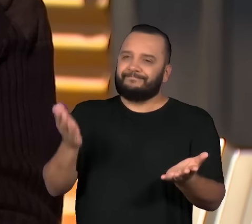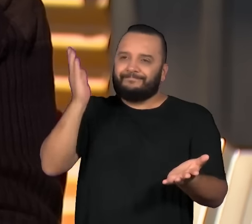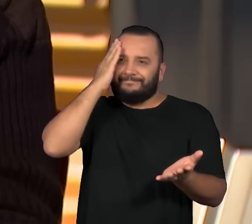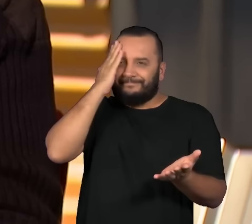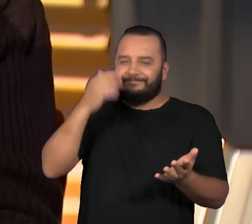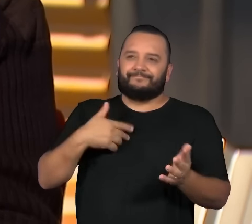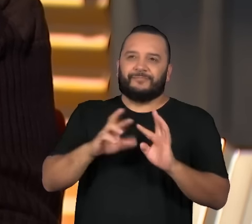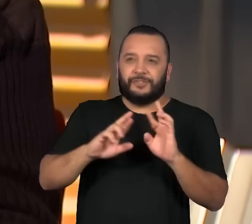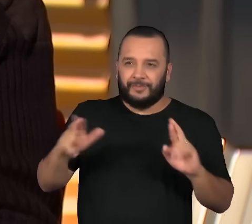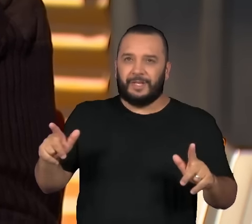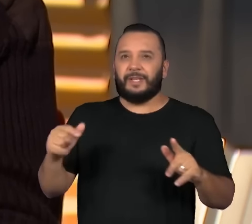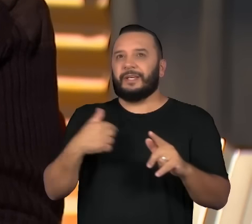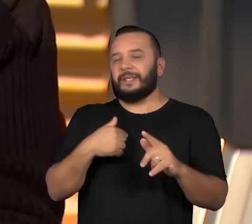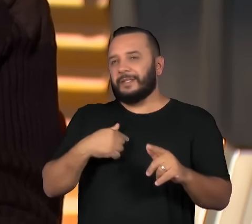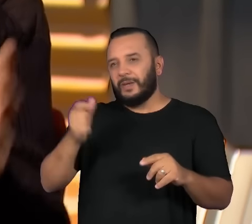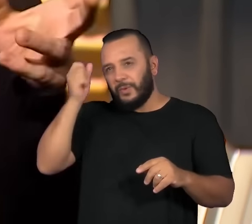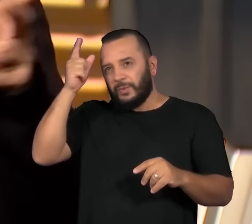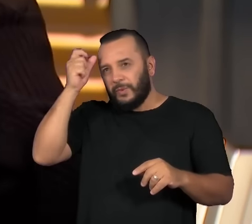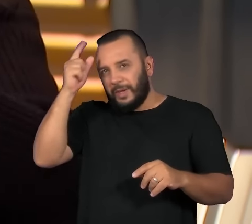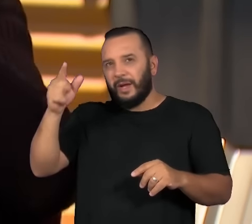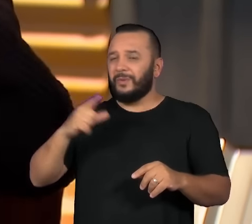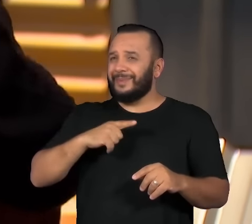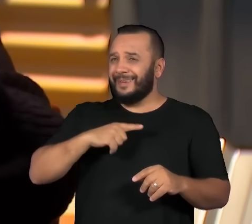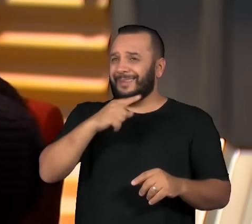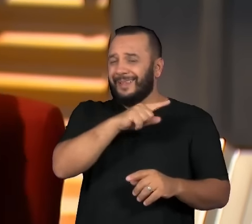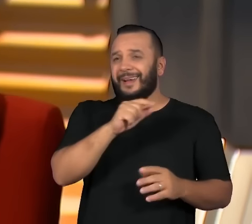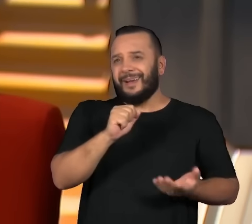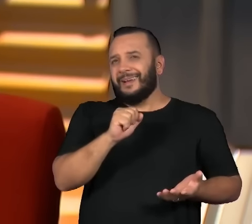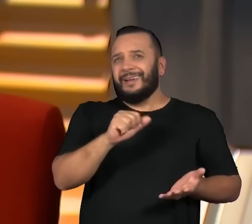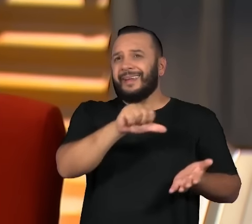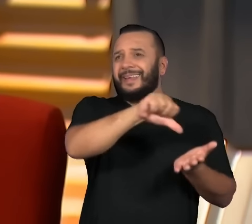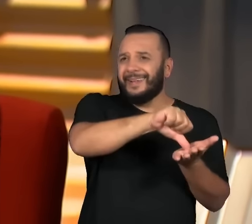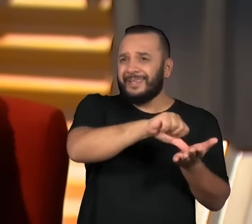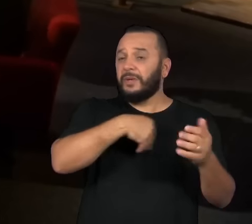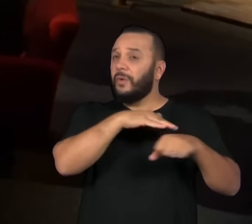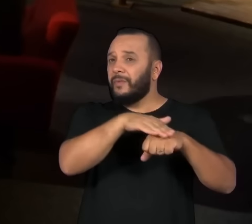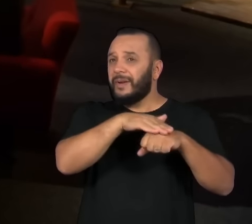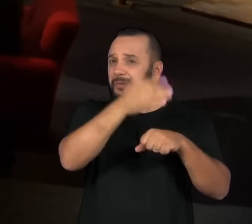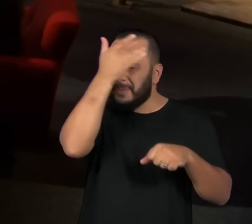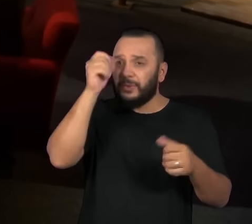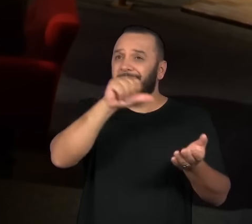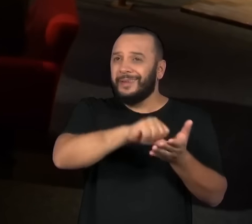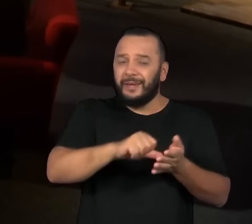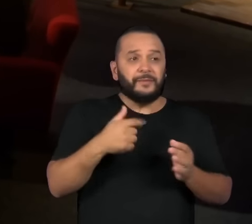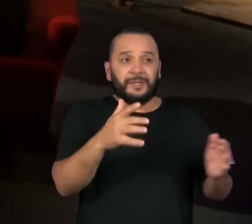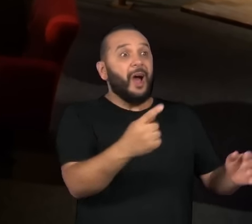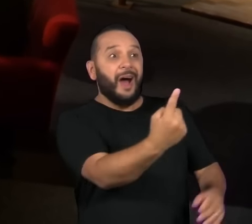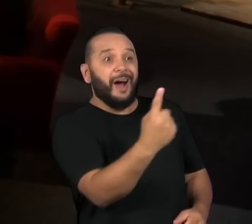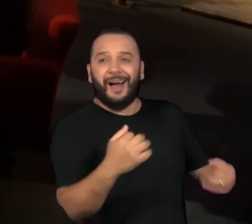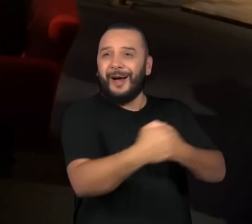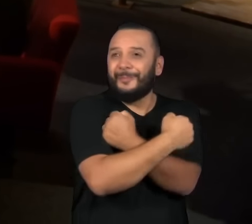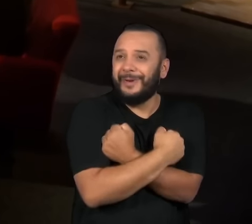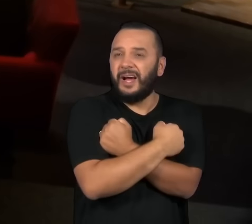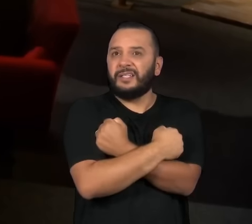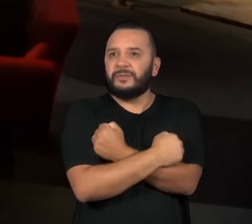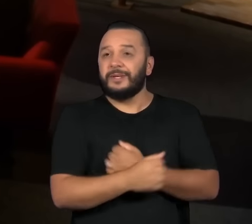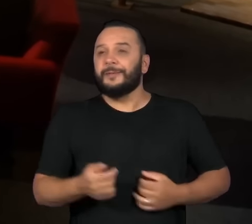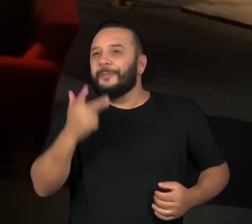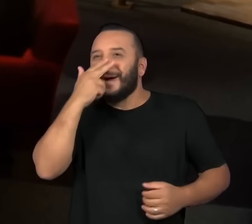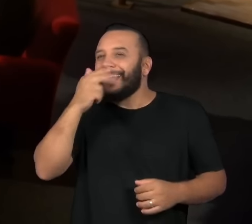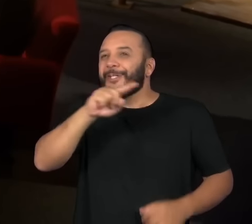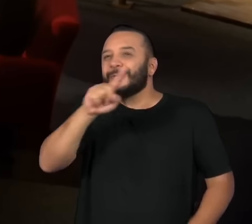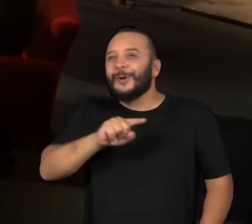diferenças culturais. É. Essa coisa do Irã, não sei o quê, você chega, fala com um cara do Irã, É. dá um abraço no cara, parece que o cara é da ZL, aqui